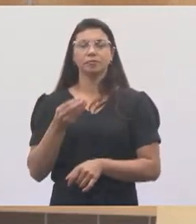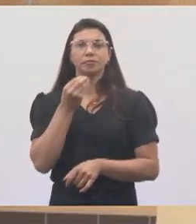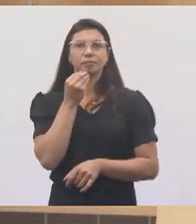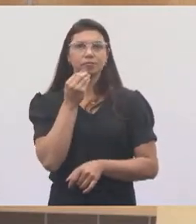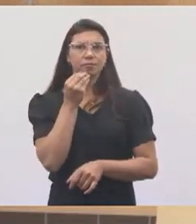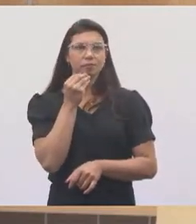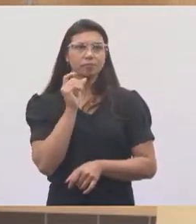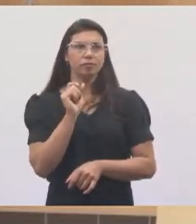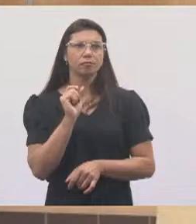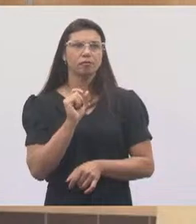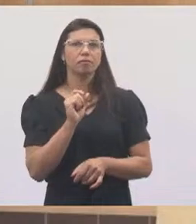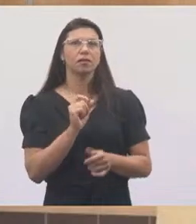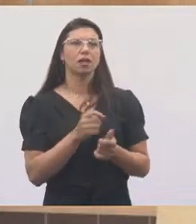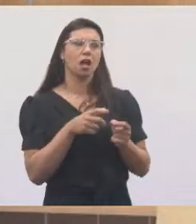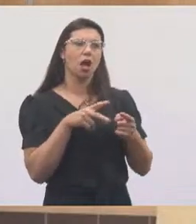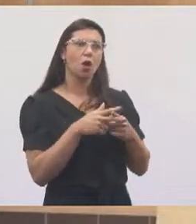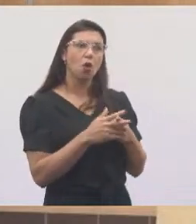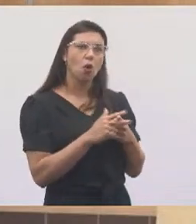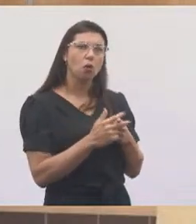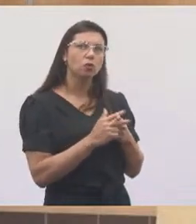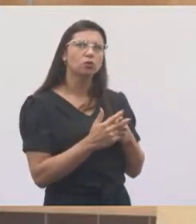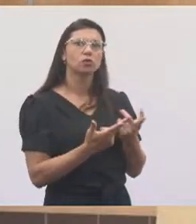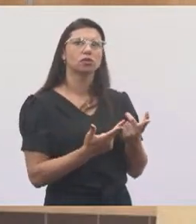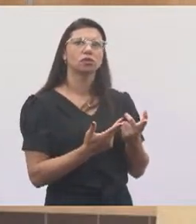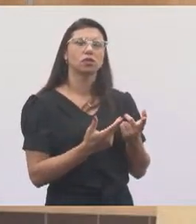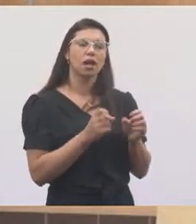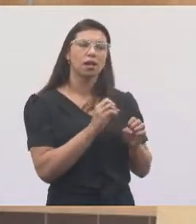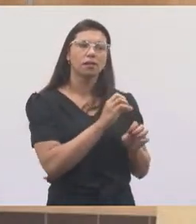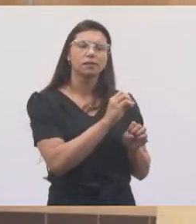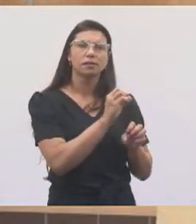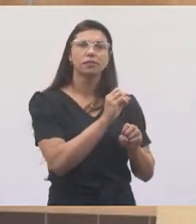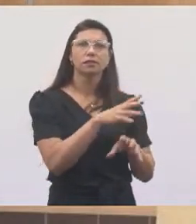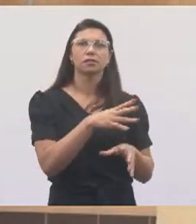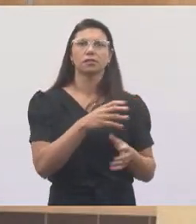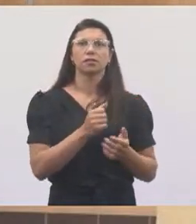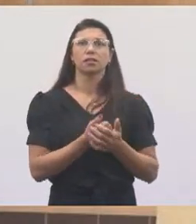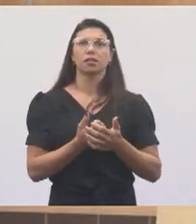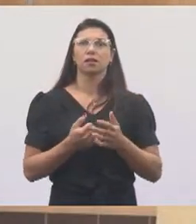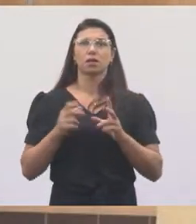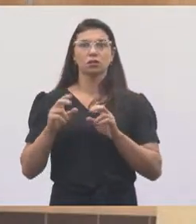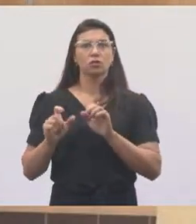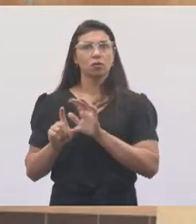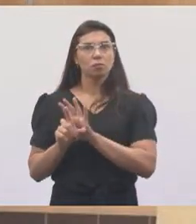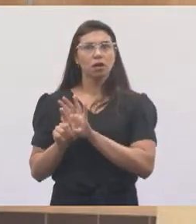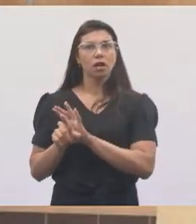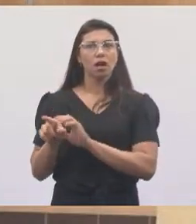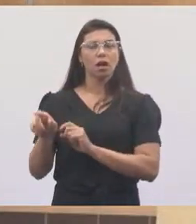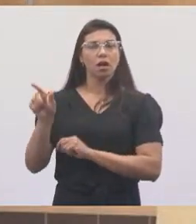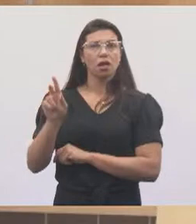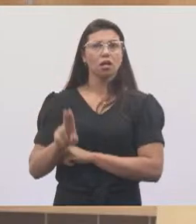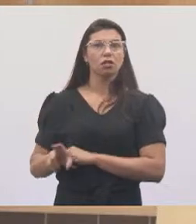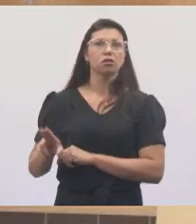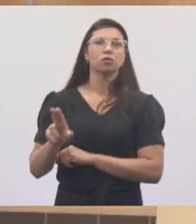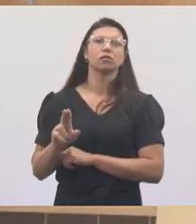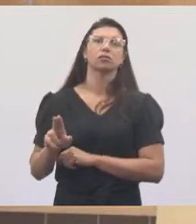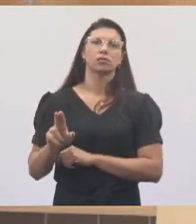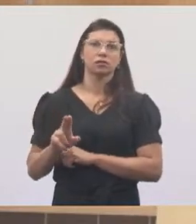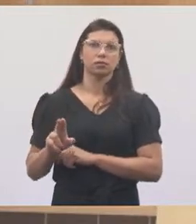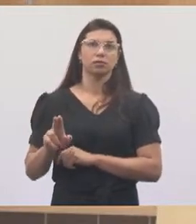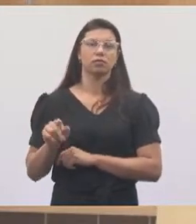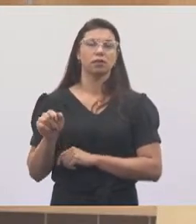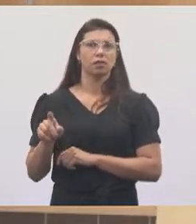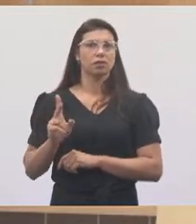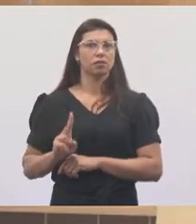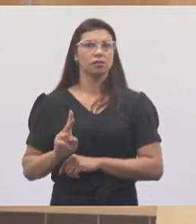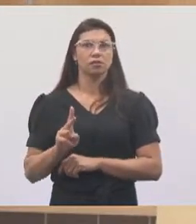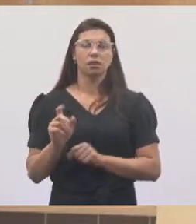o infrator e não condená-lo, corrigir na lei que ele usava, em cima do que sempre ele